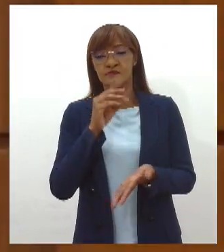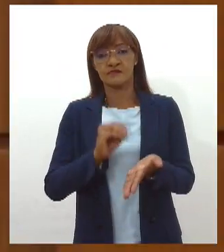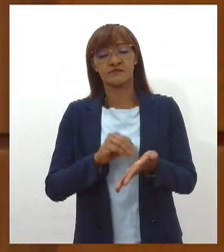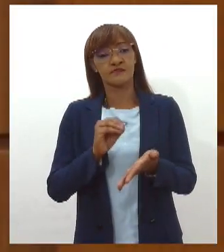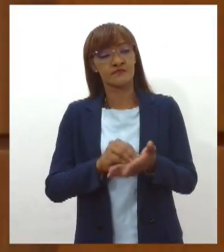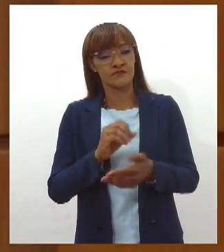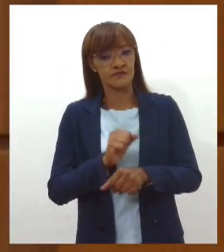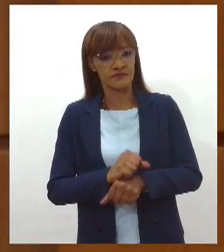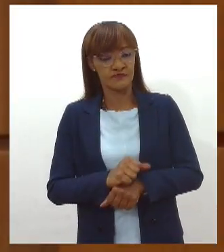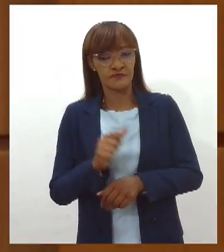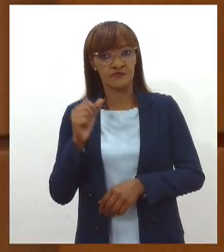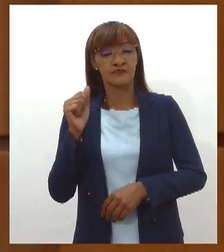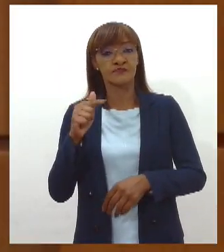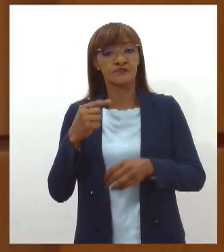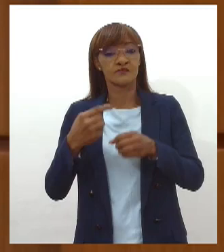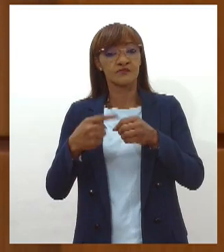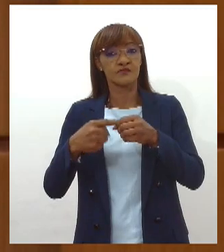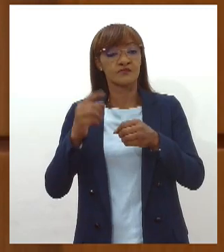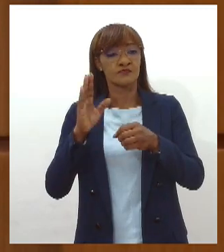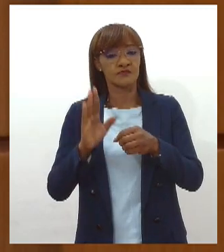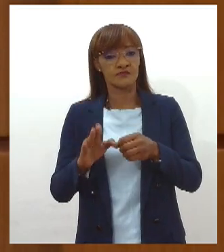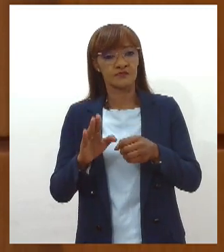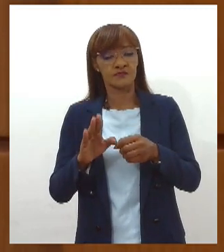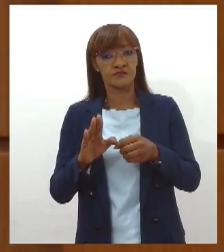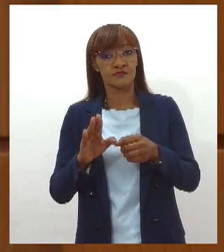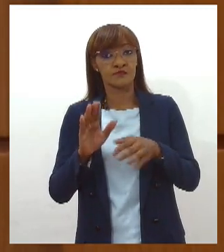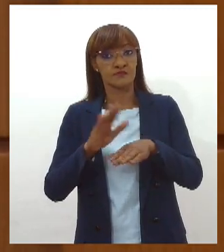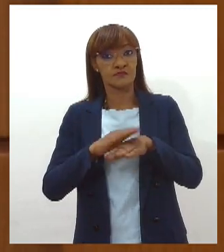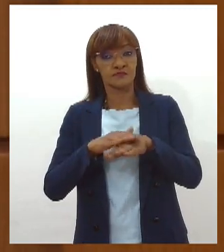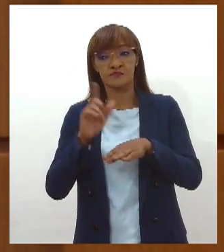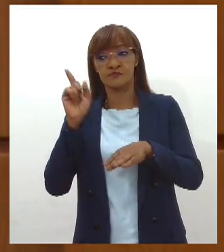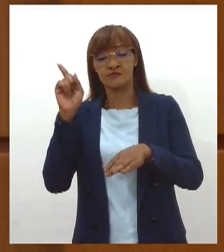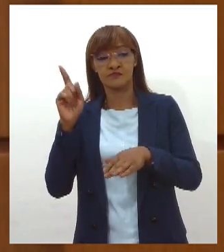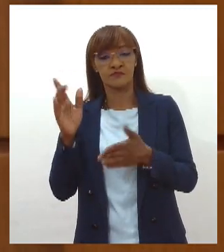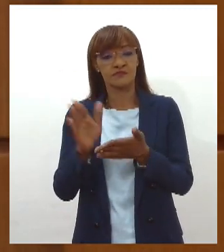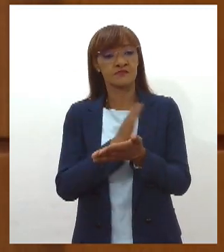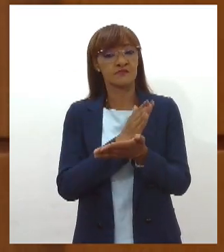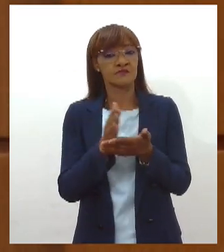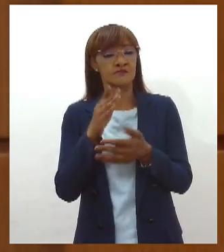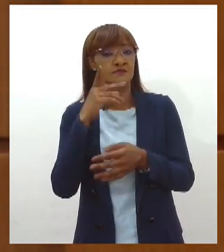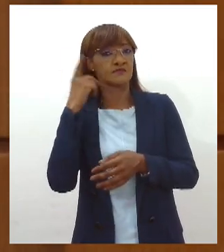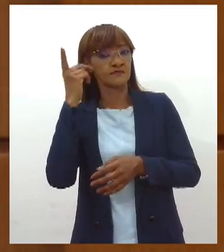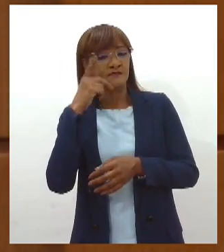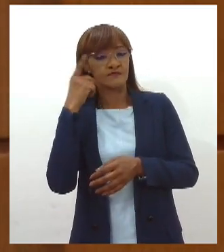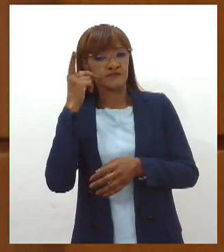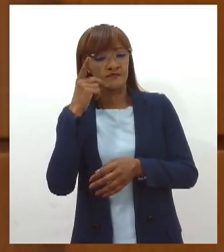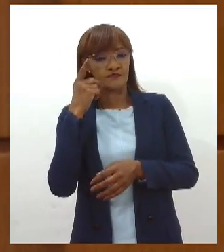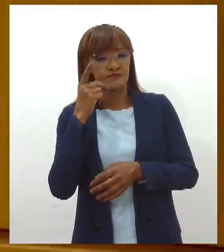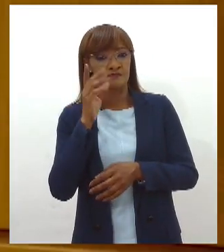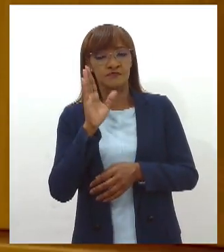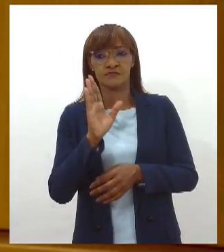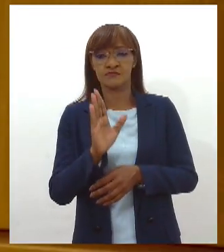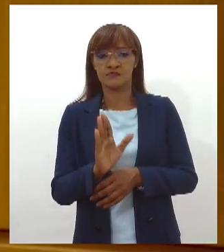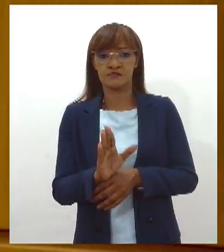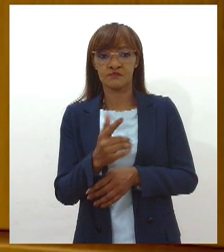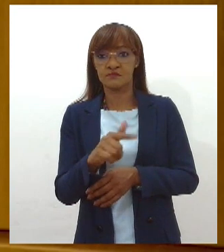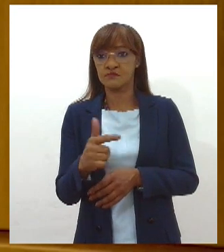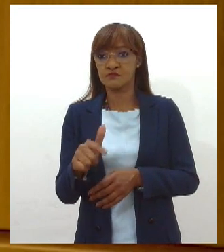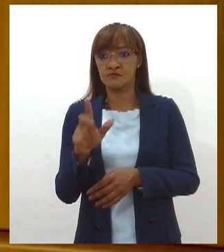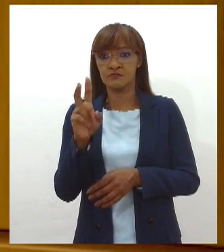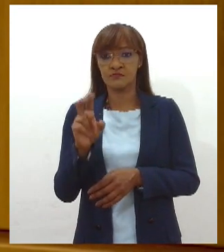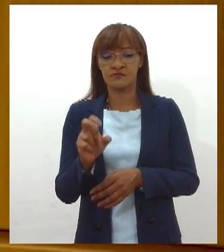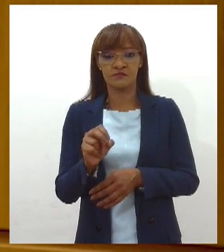estado. Segundo o parlamentar, alguns deputados estão há 50 dias sem água. Senhores,